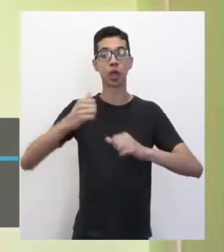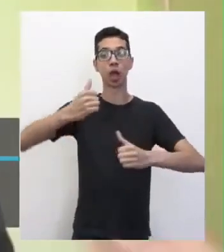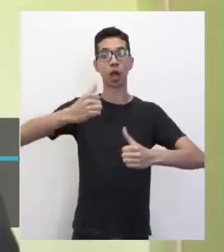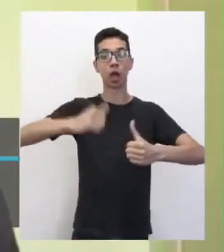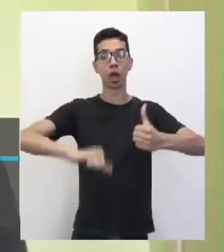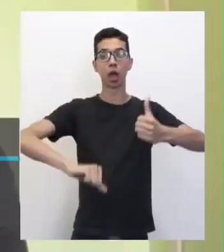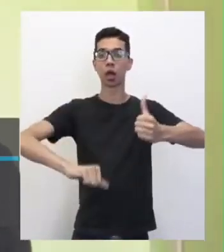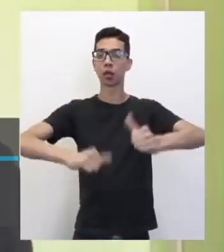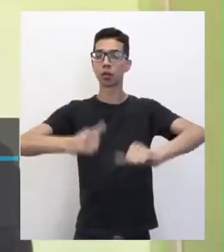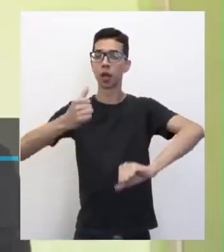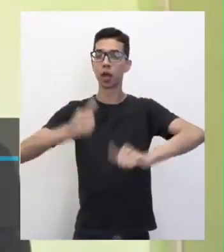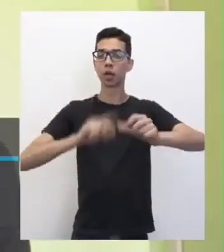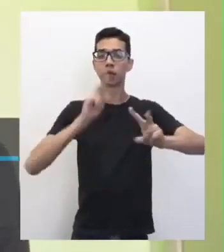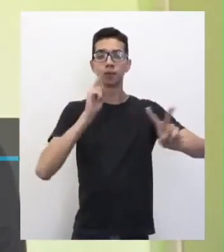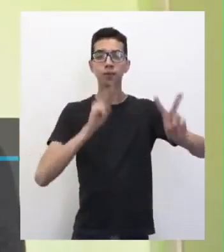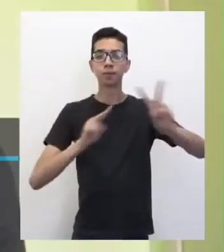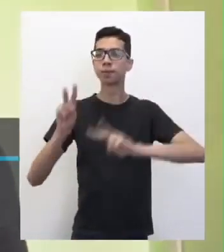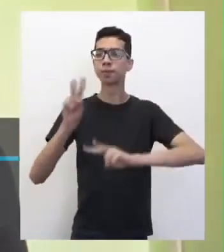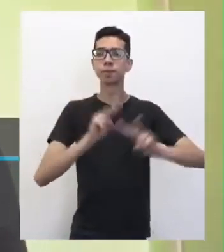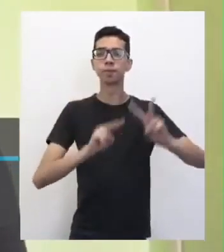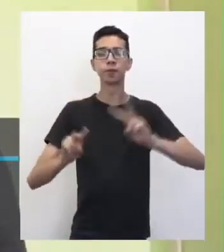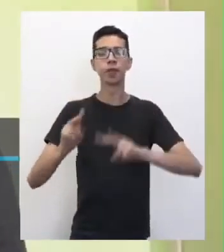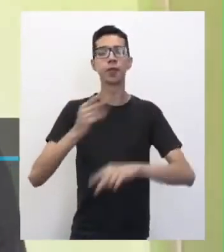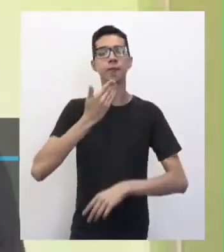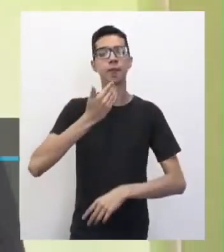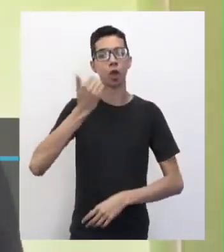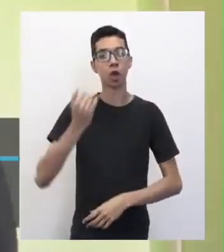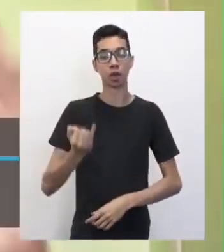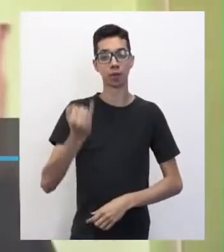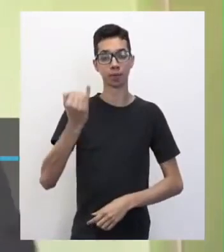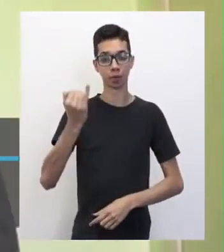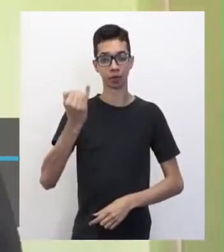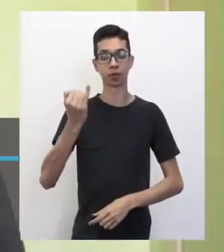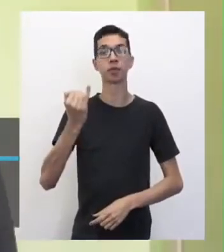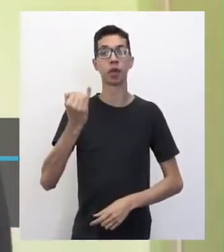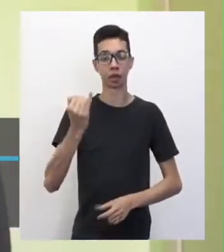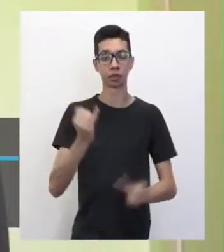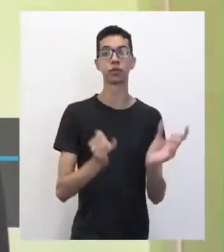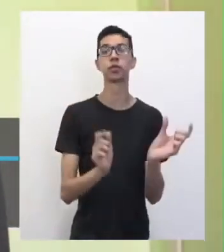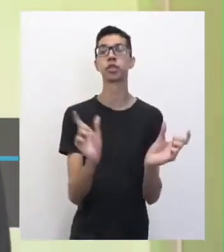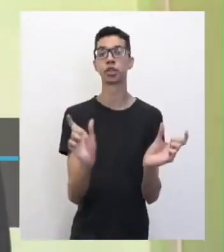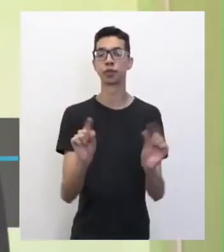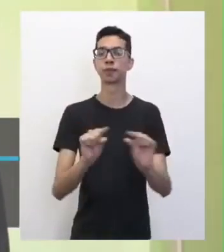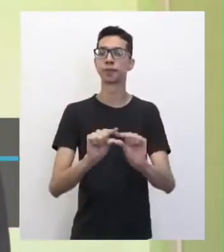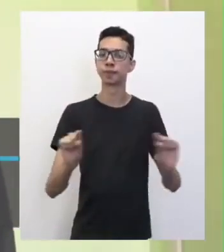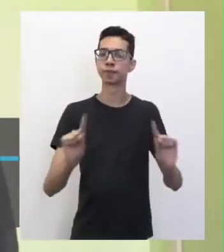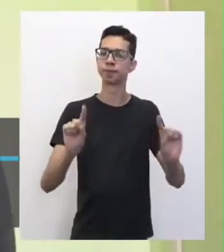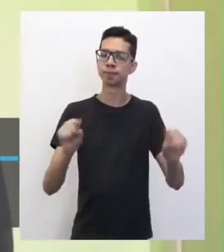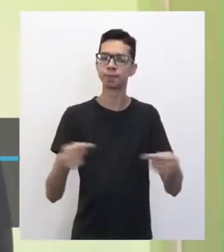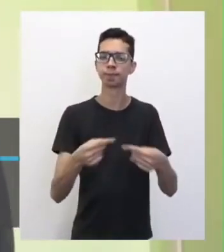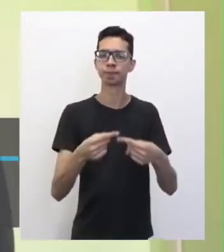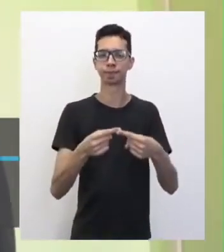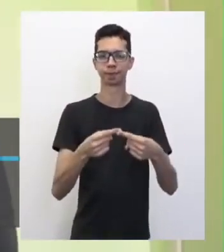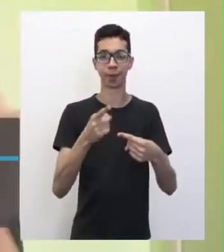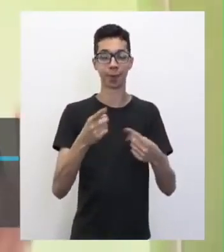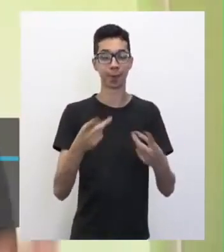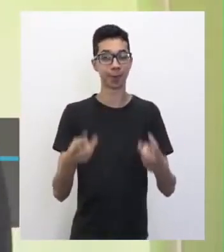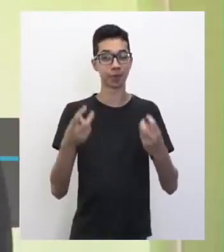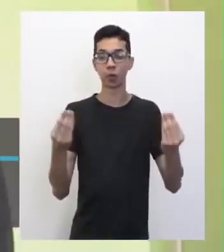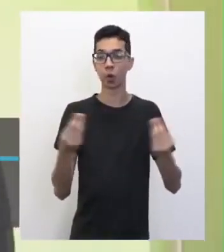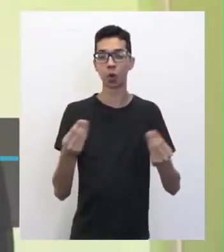essa importância dos marcadores textuais, a gente enxergar esse